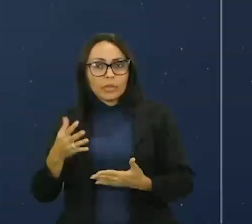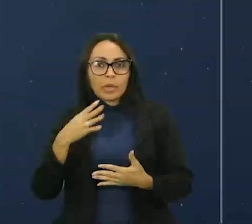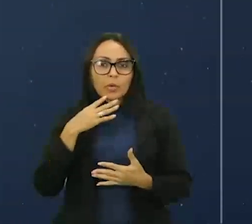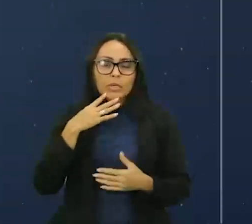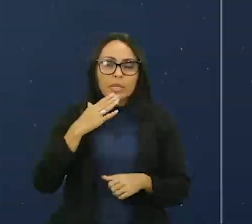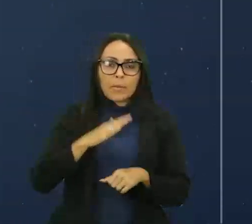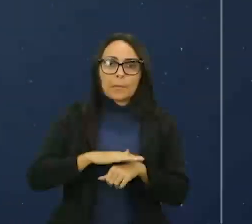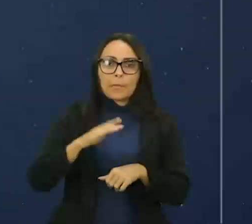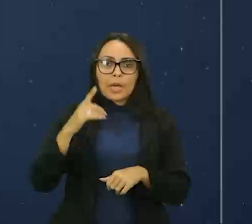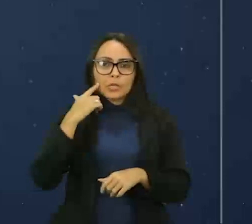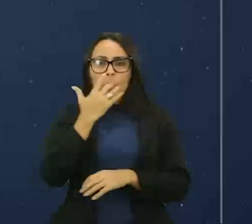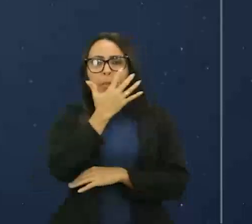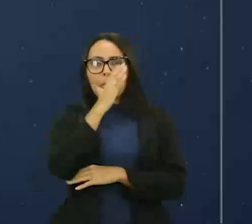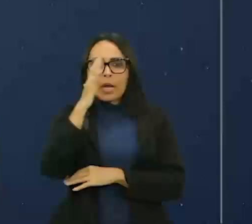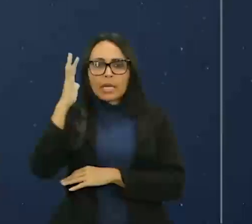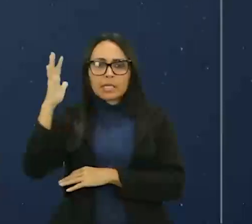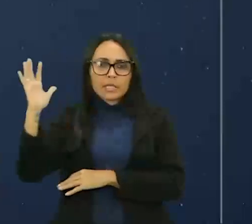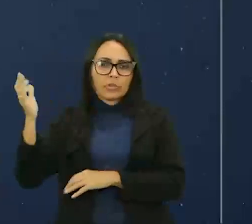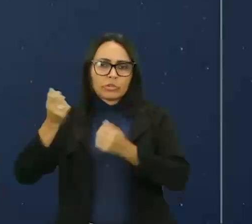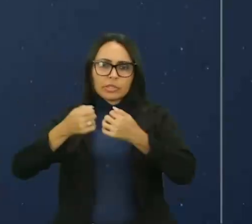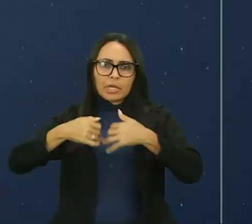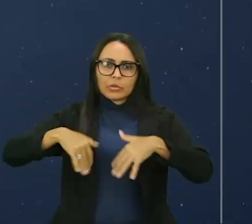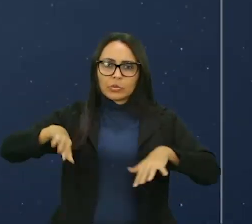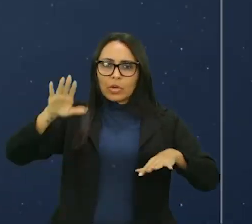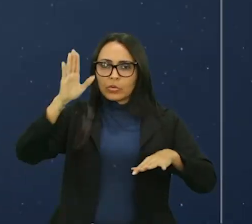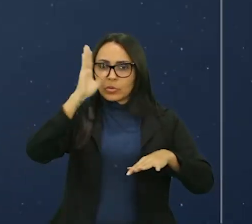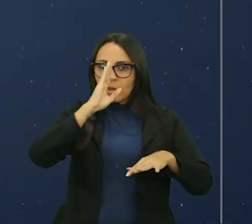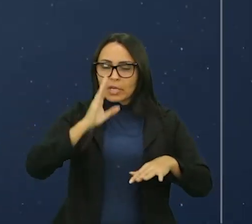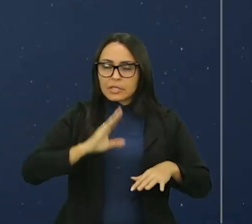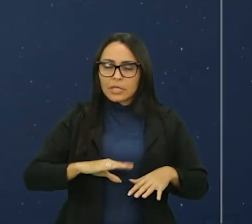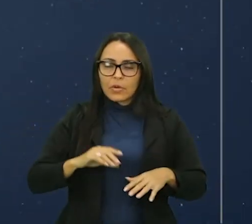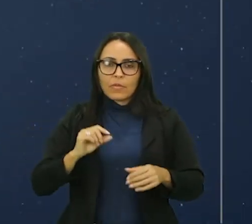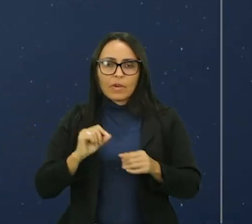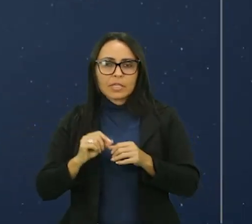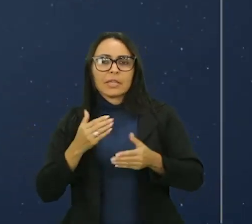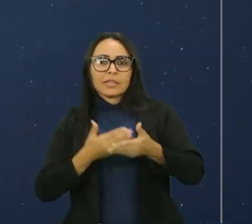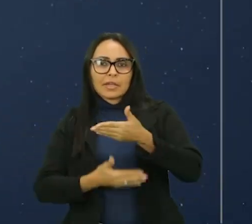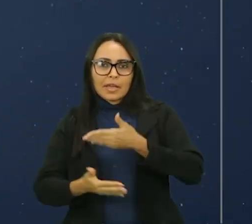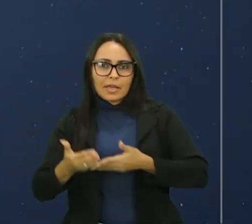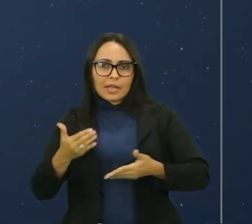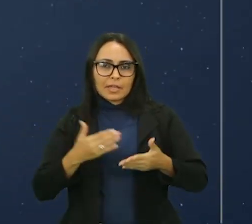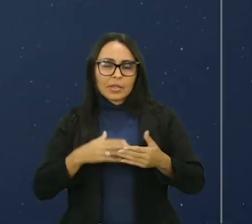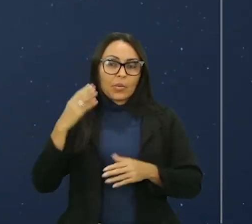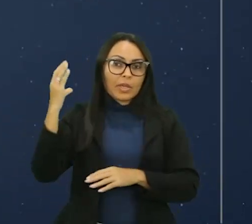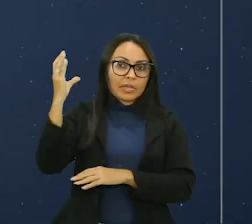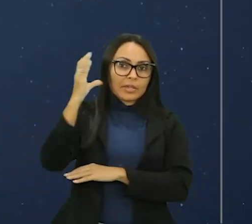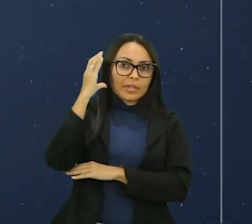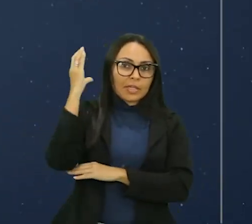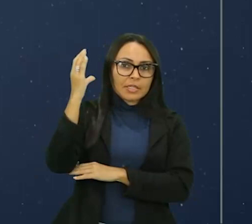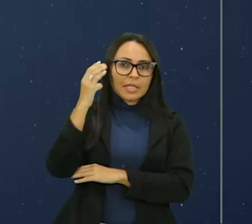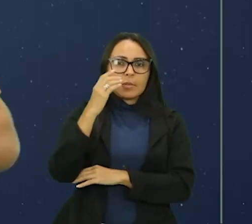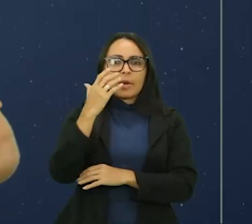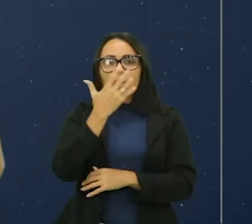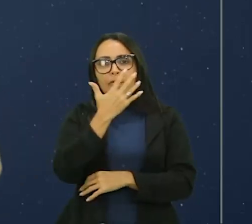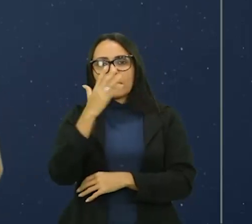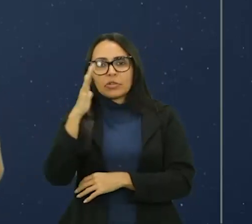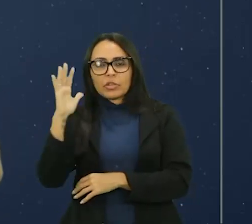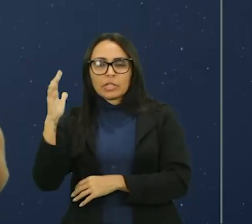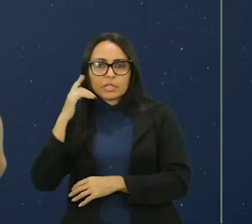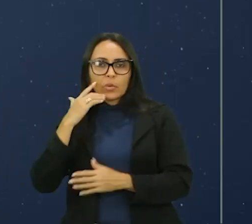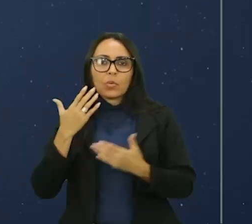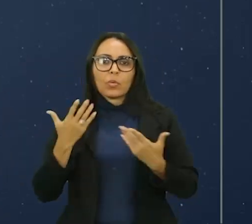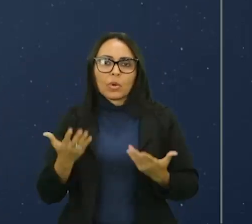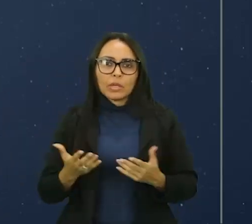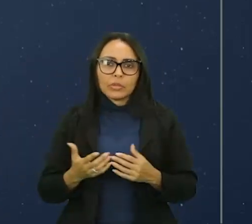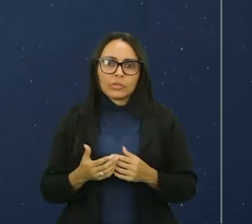as paisagens naturais do Brasil, fazendo essa relação entre clima e vegetação. E quando é que vai ser